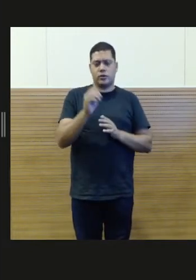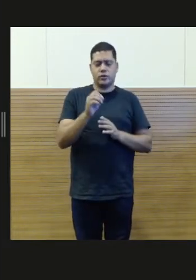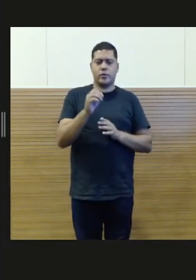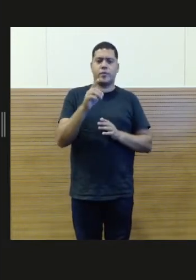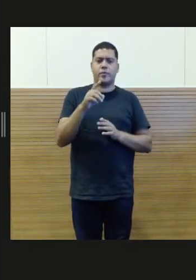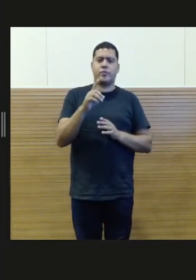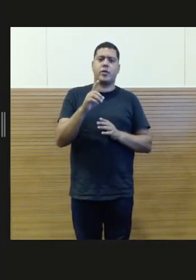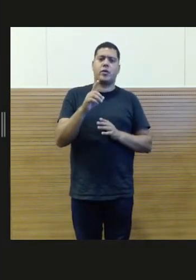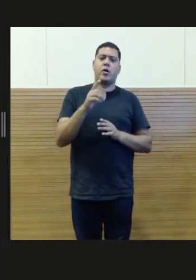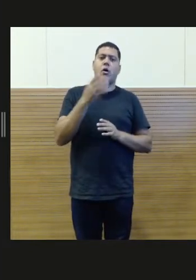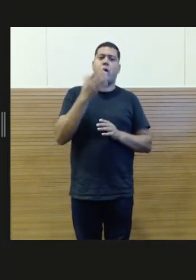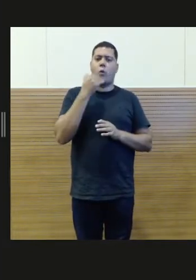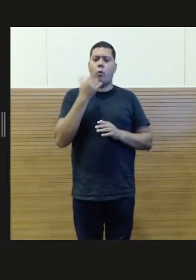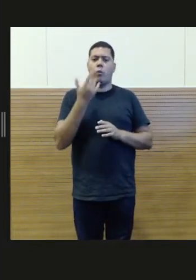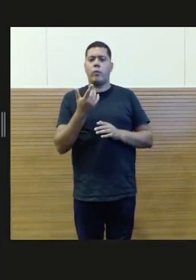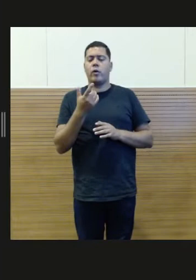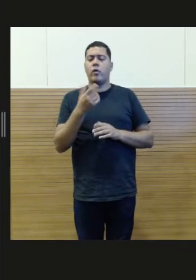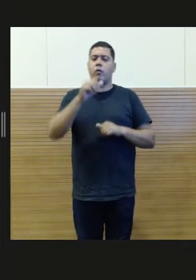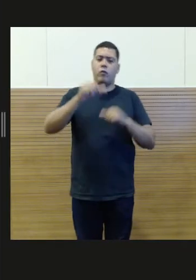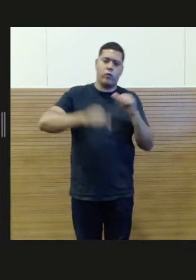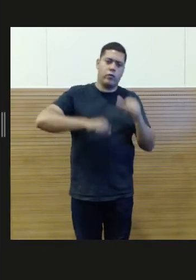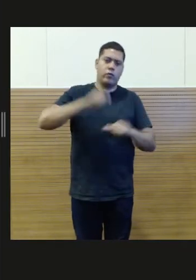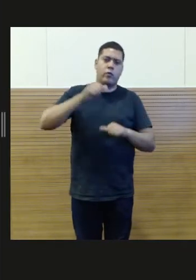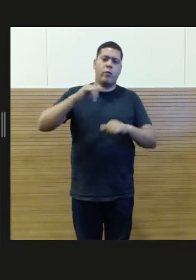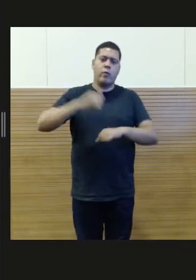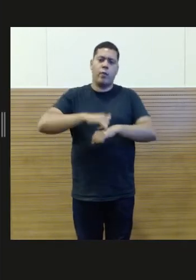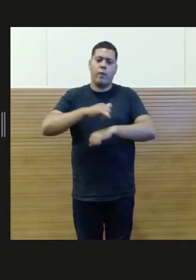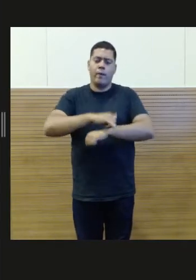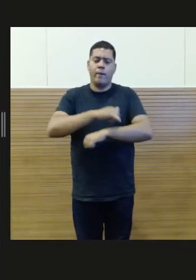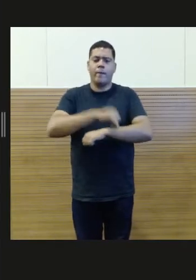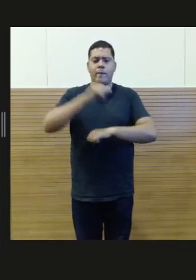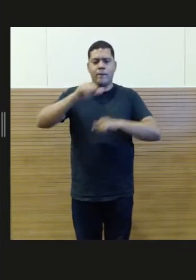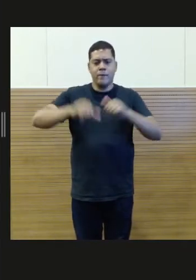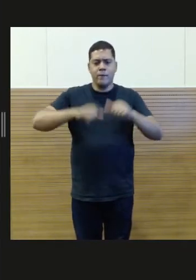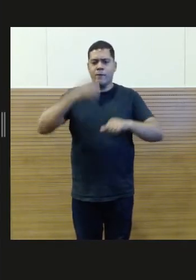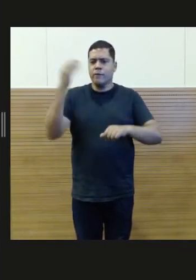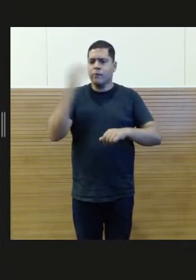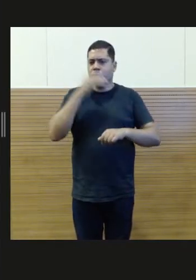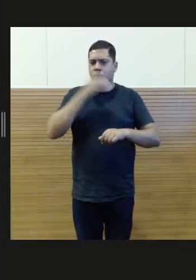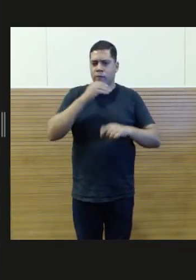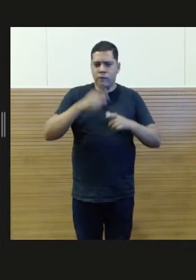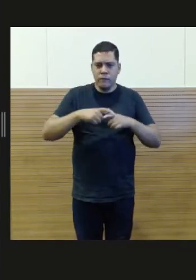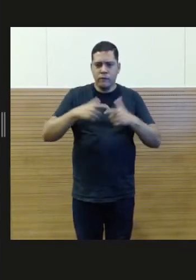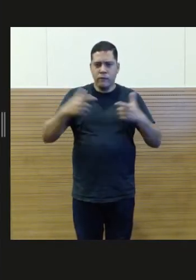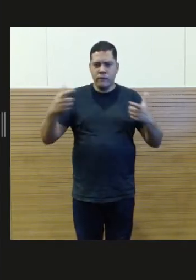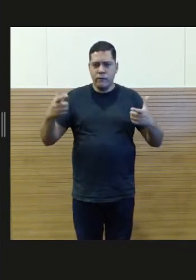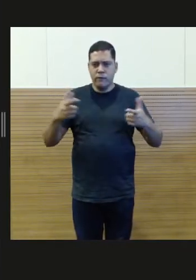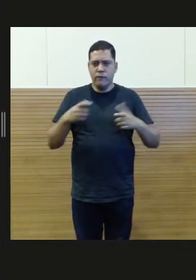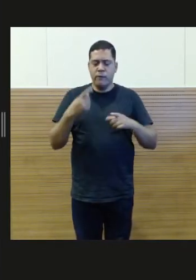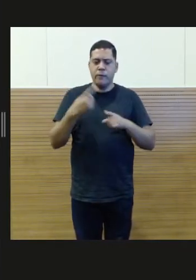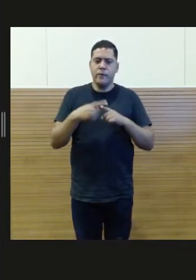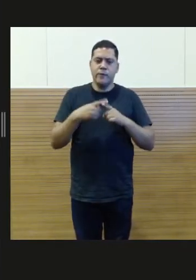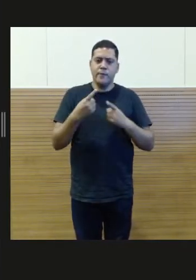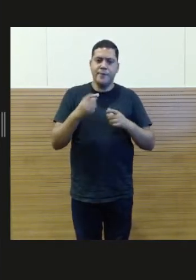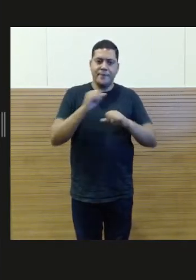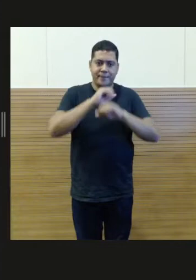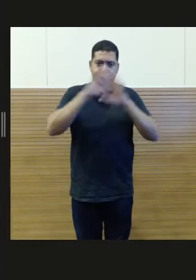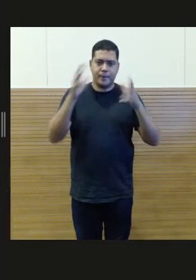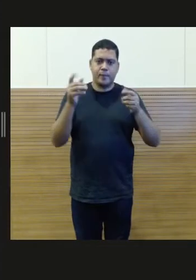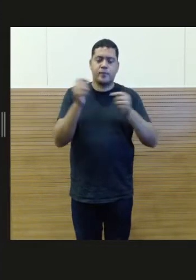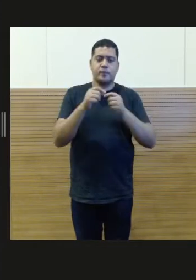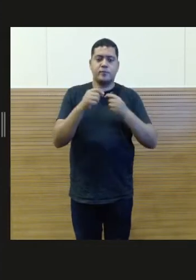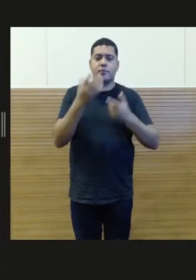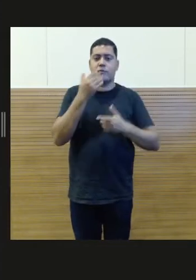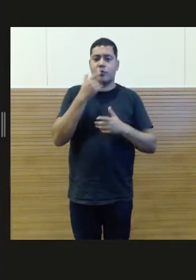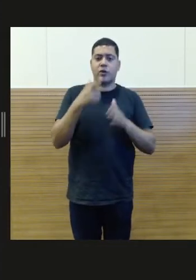foram transformados e os índices de obesidade rapidamente aumentaram. O motivo óbvio é o que foi feito à